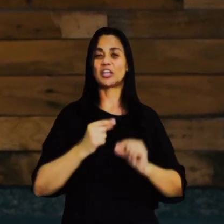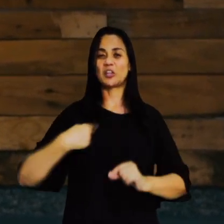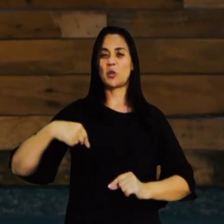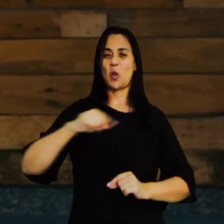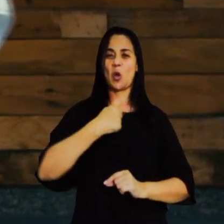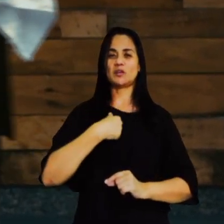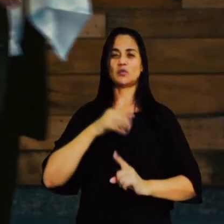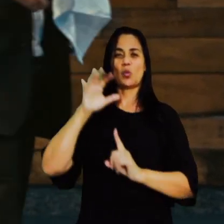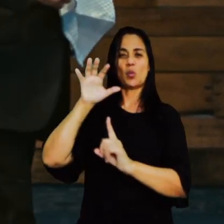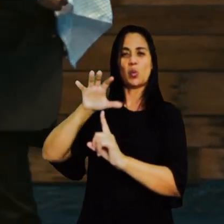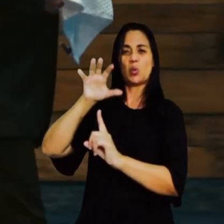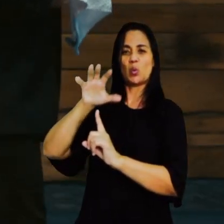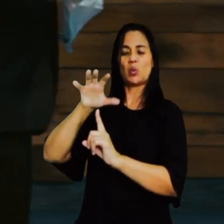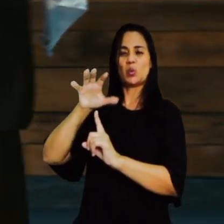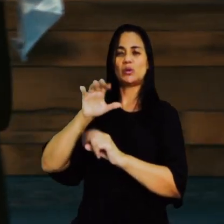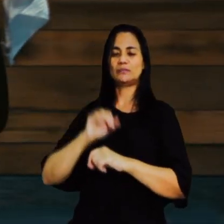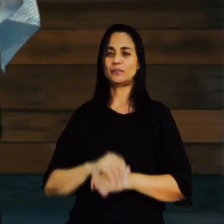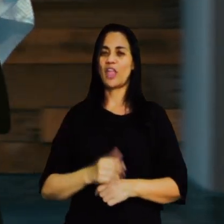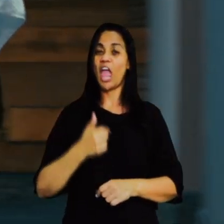Eu sou um influenciador.